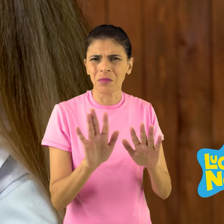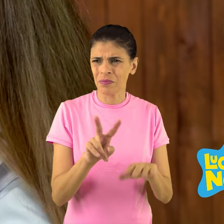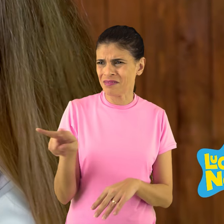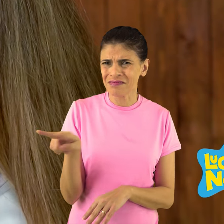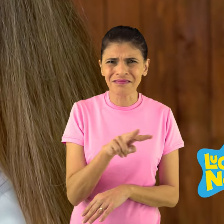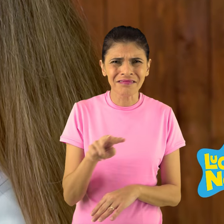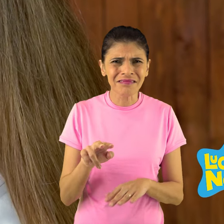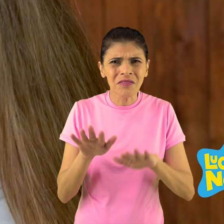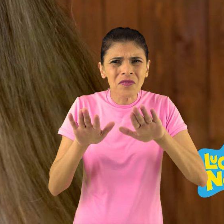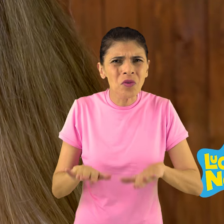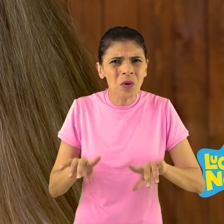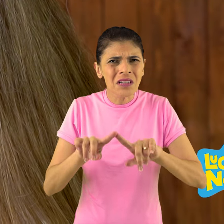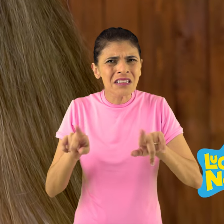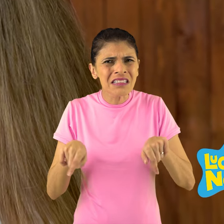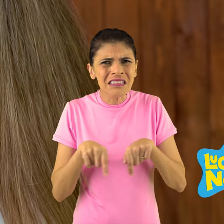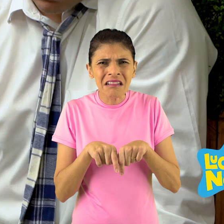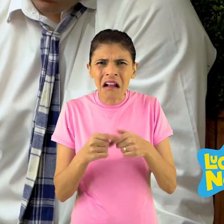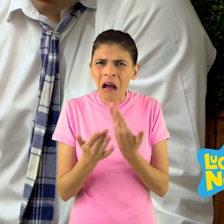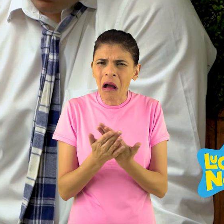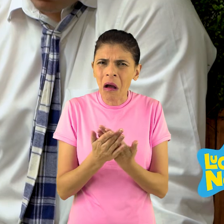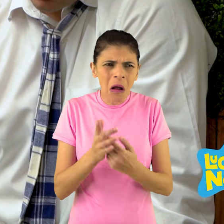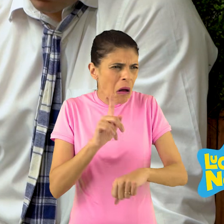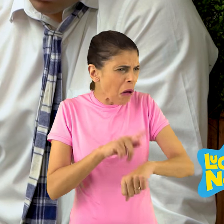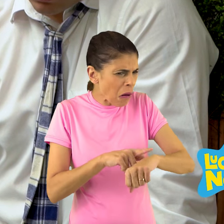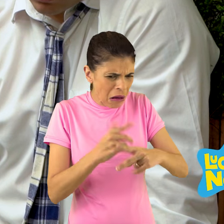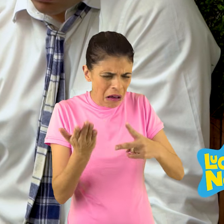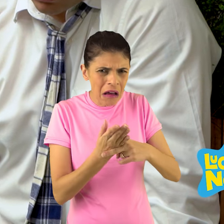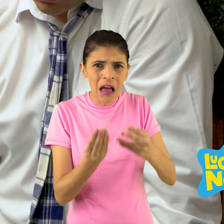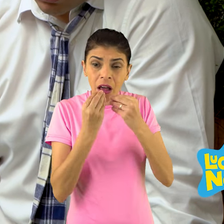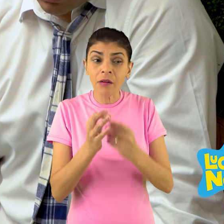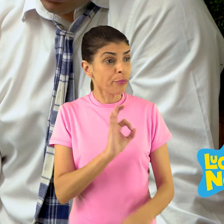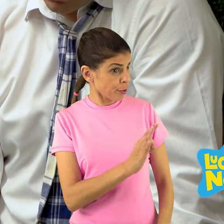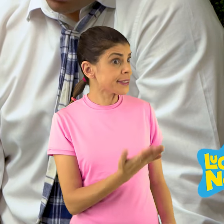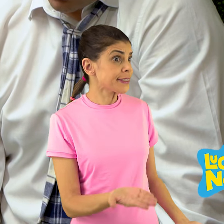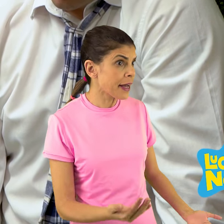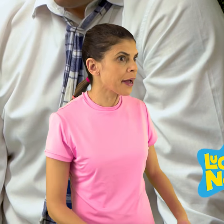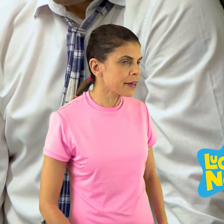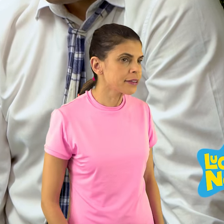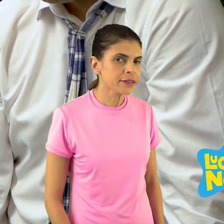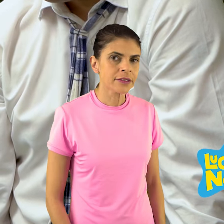de aula? Mas não era a hora do recreio? Exatamente.